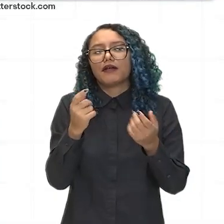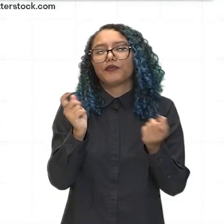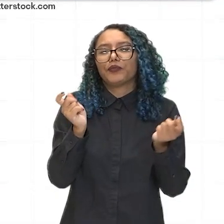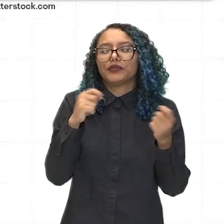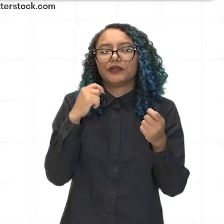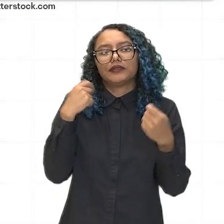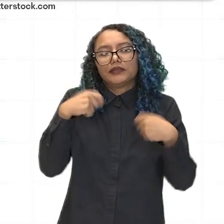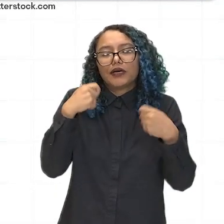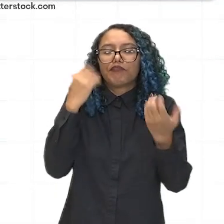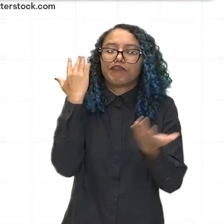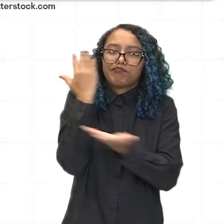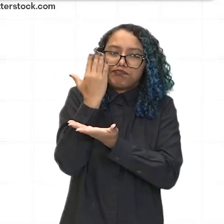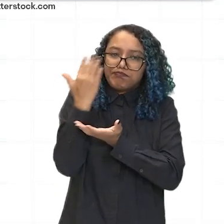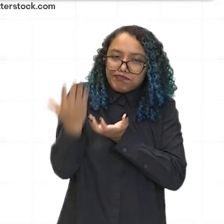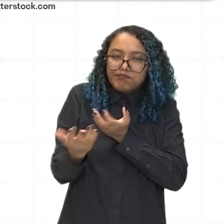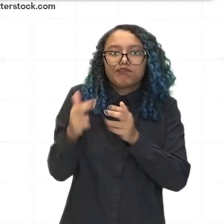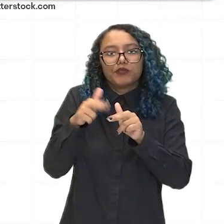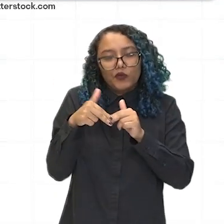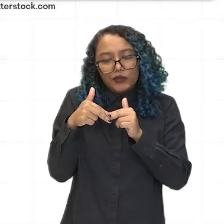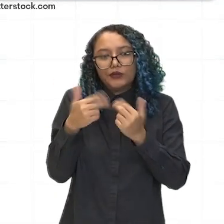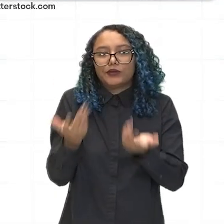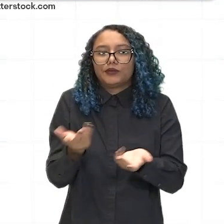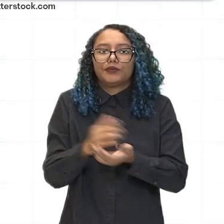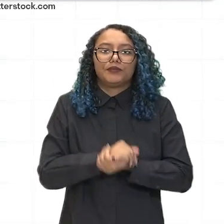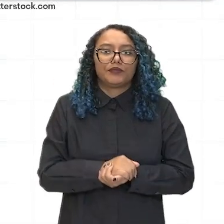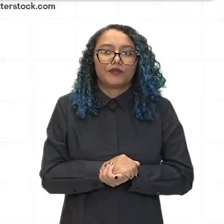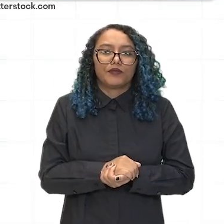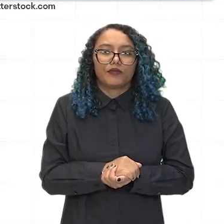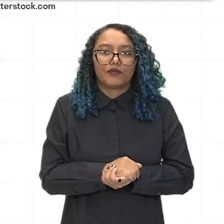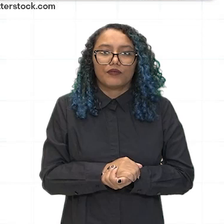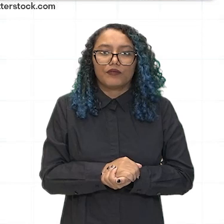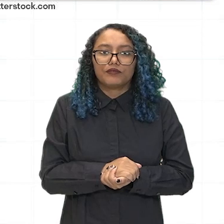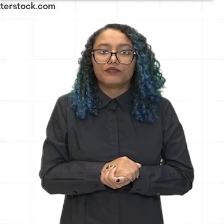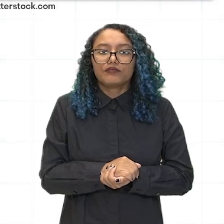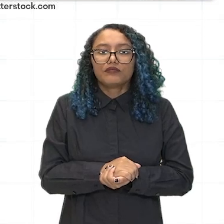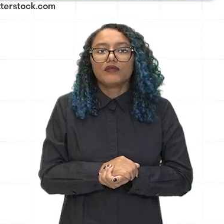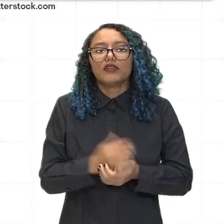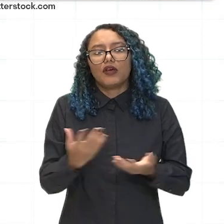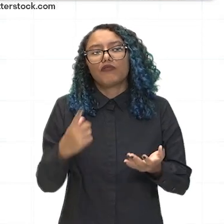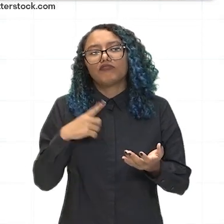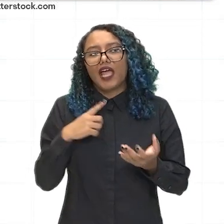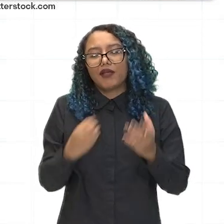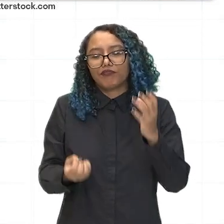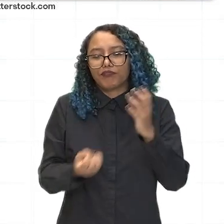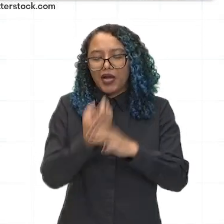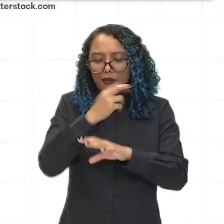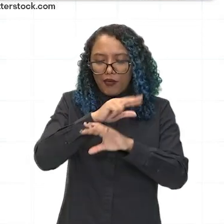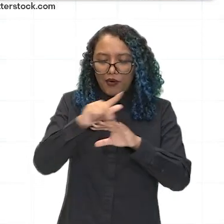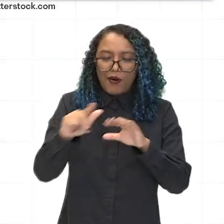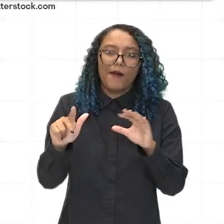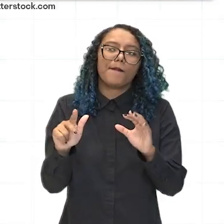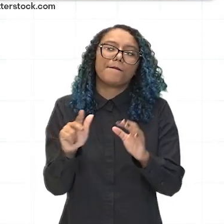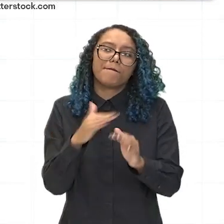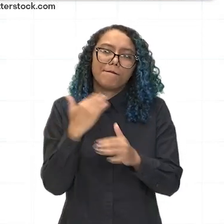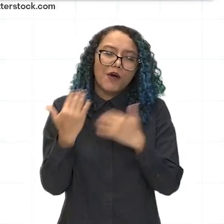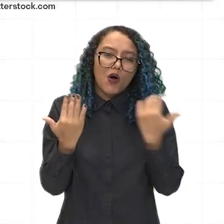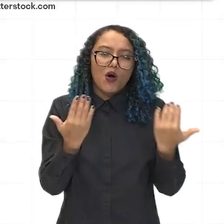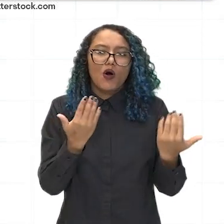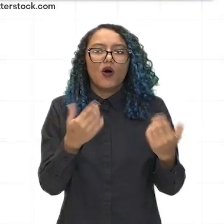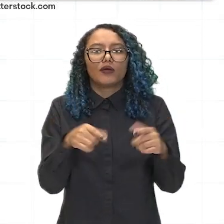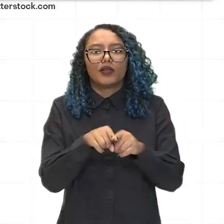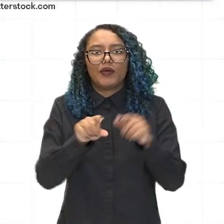Veja aí os impactos na Amazônia, perda de biodiversidade, vários animais estão sendo extintos,